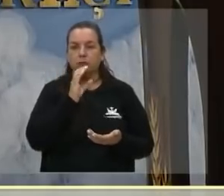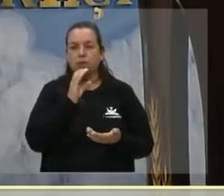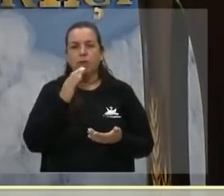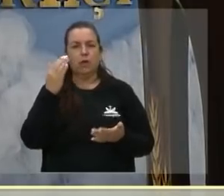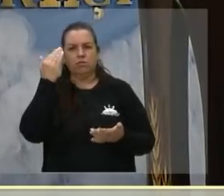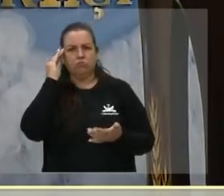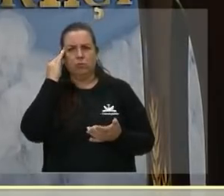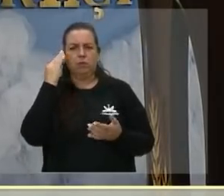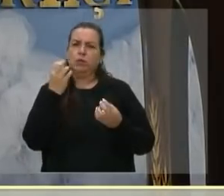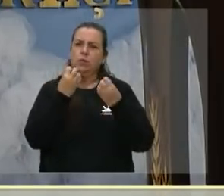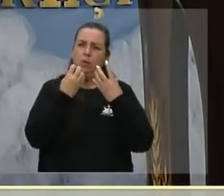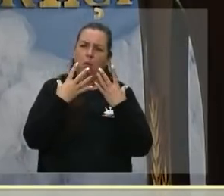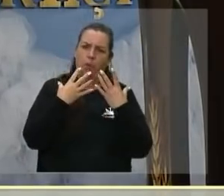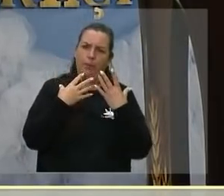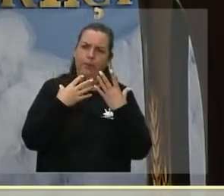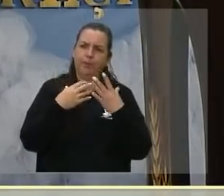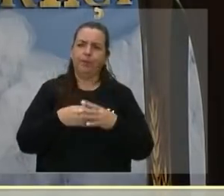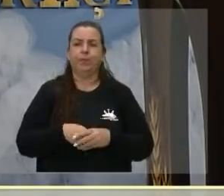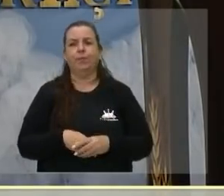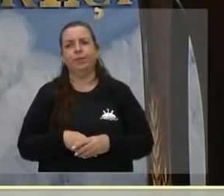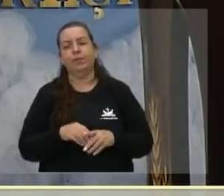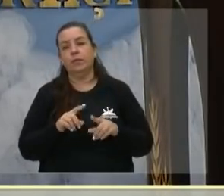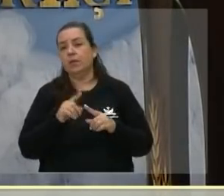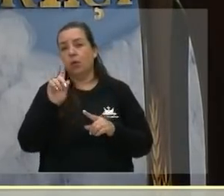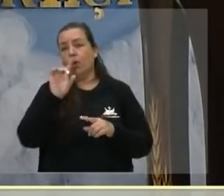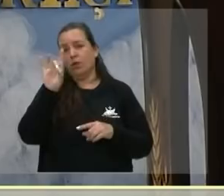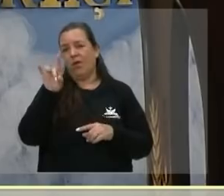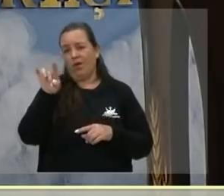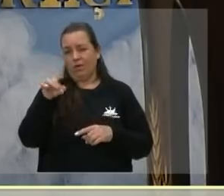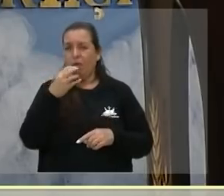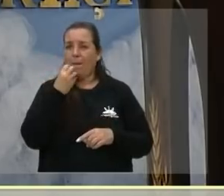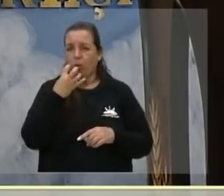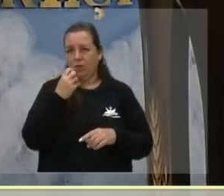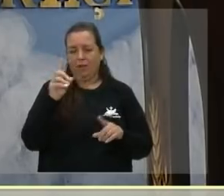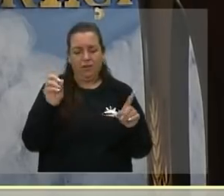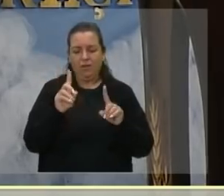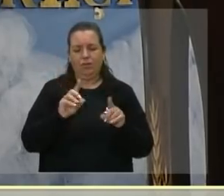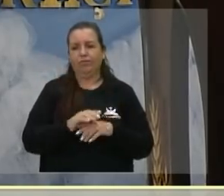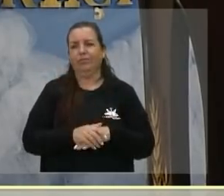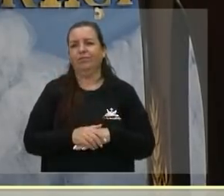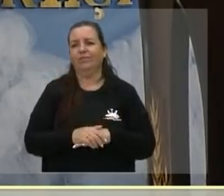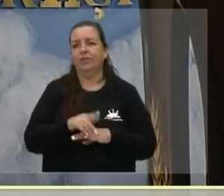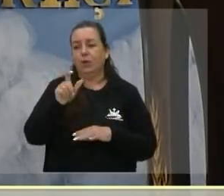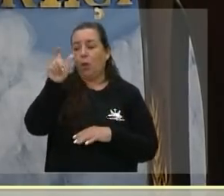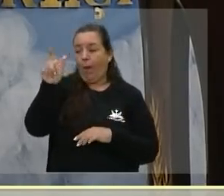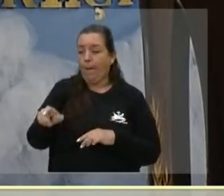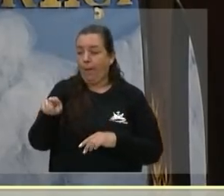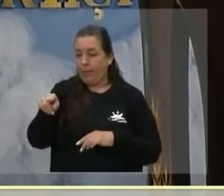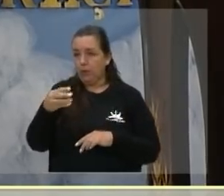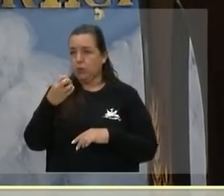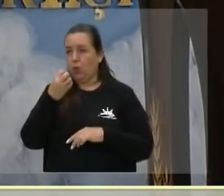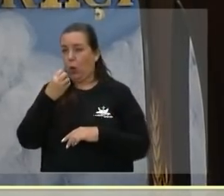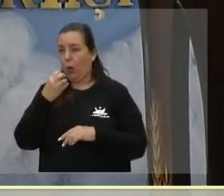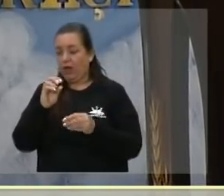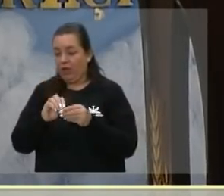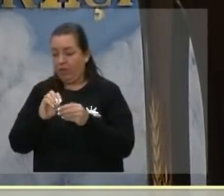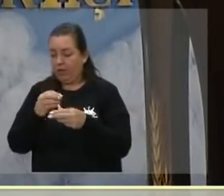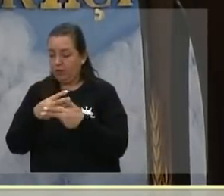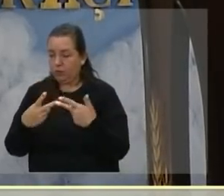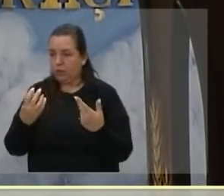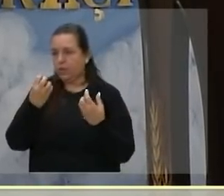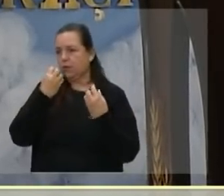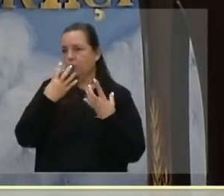entendida como ser bom mas não é uma pessoa com atos